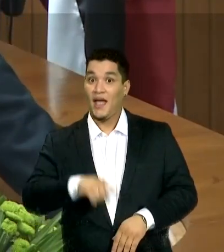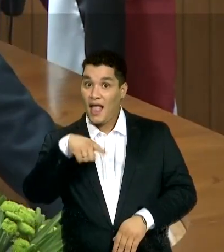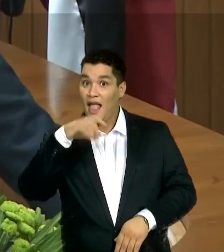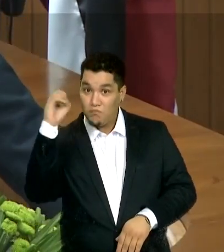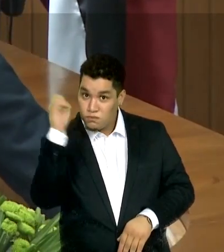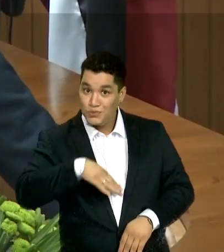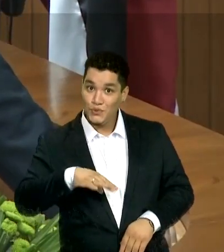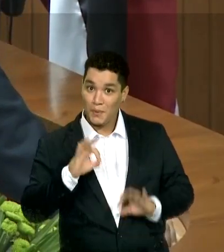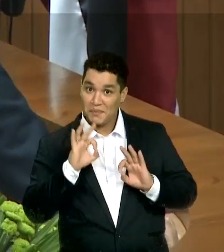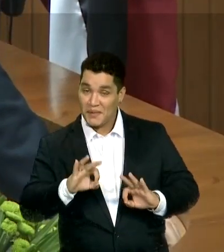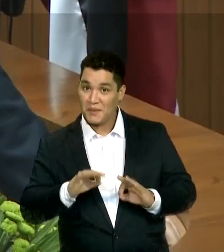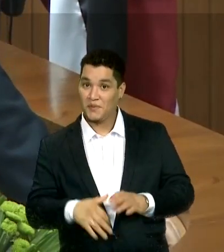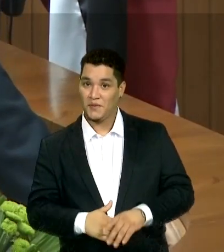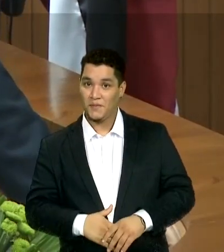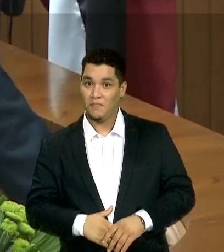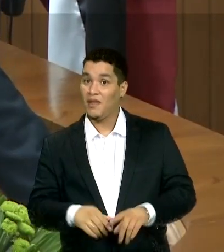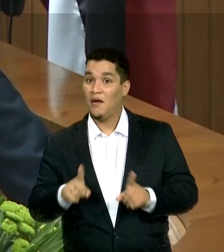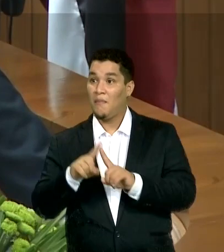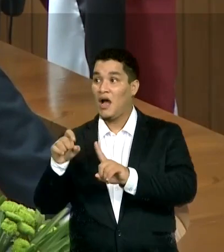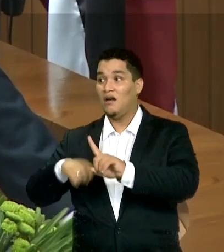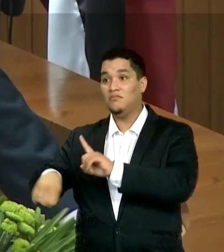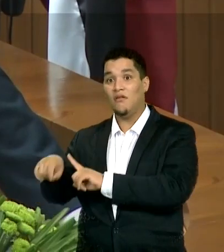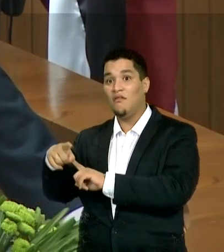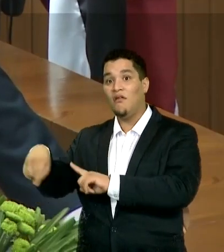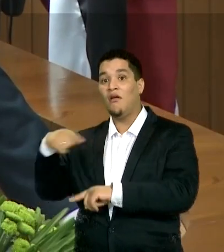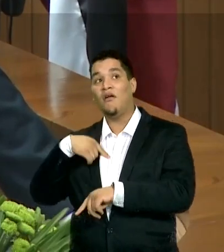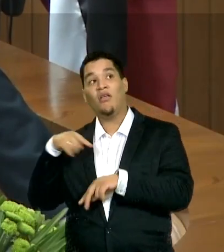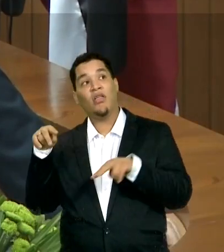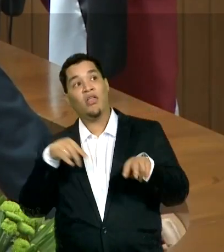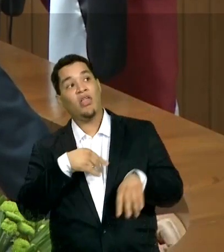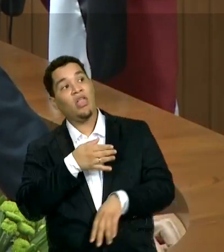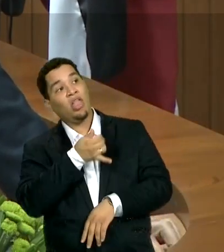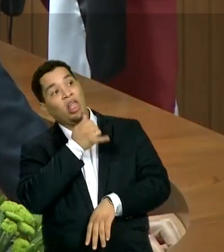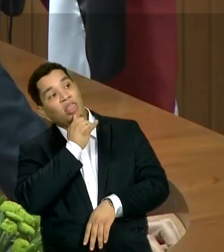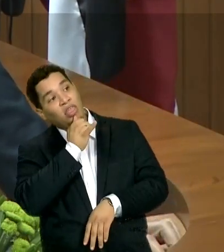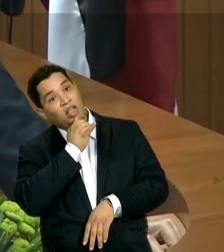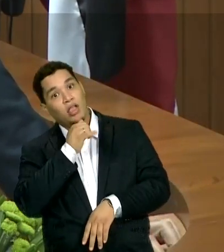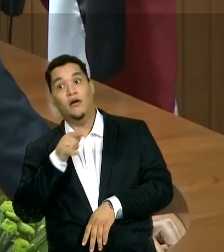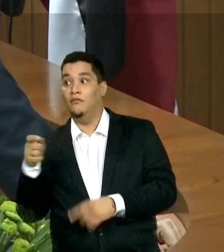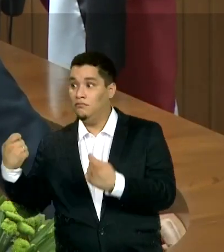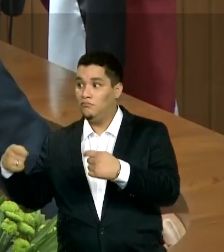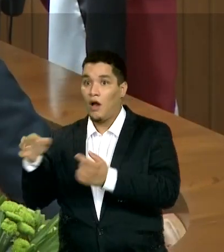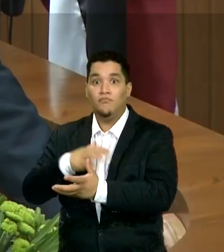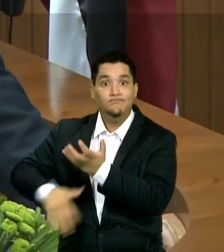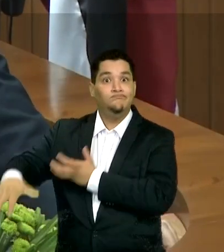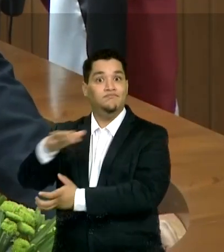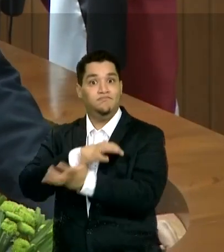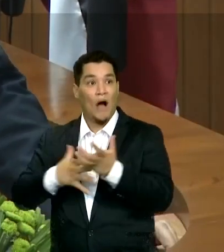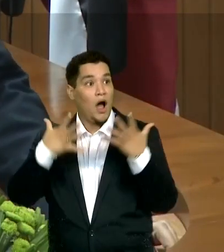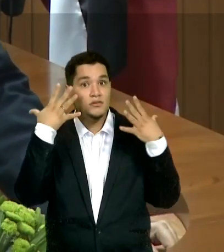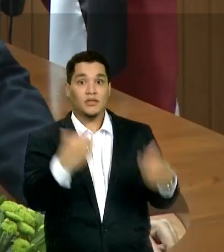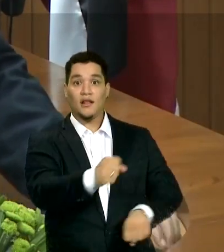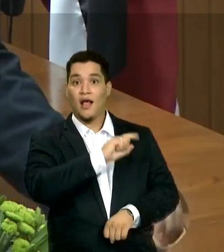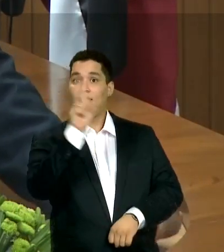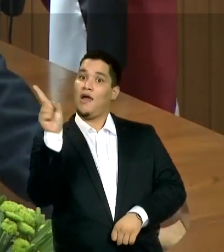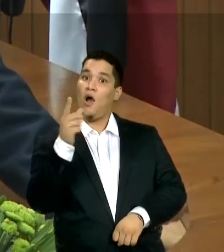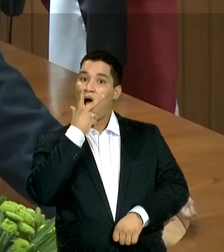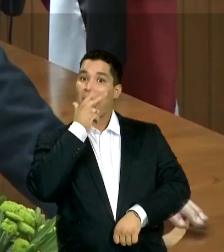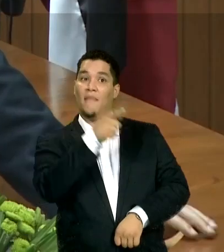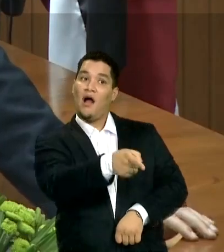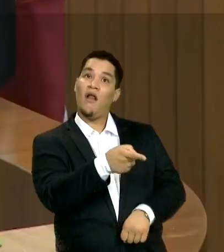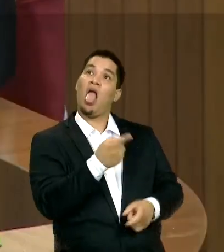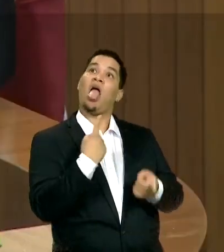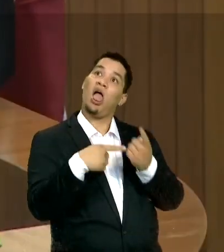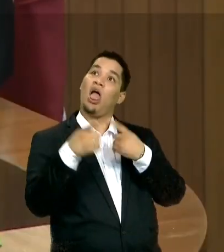Absurdo! E a sociedade tem que se mobilizar para não permitir que esse retrocesso passe no